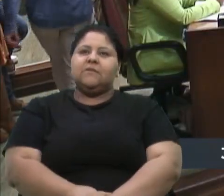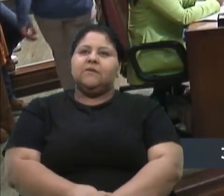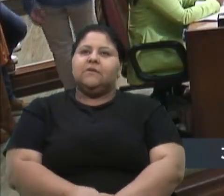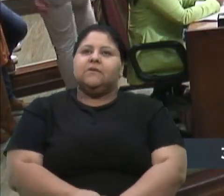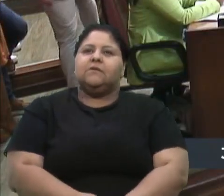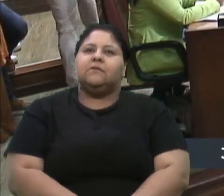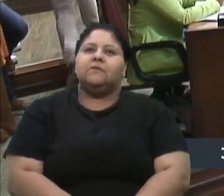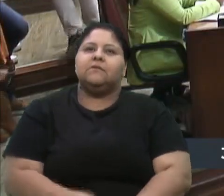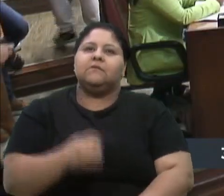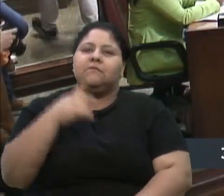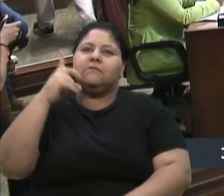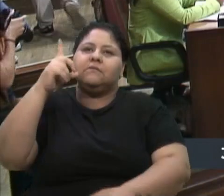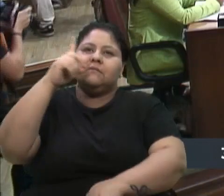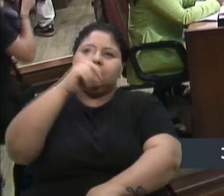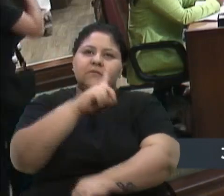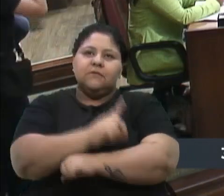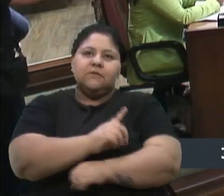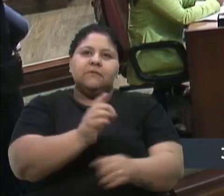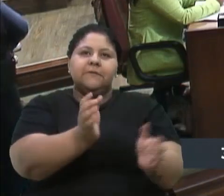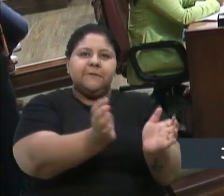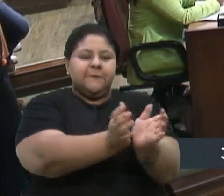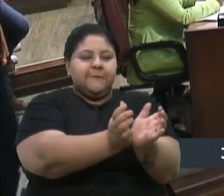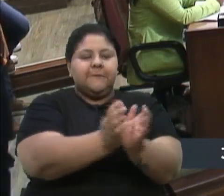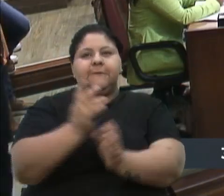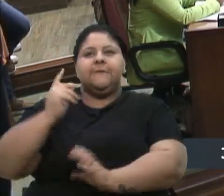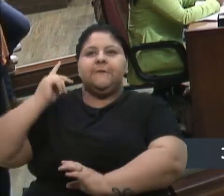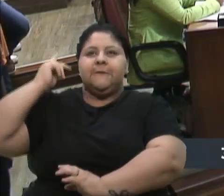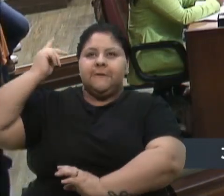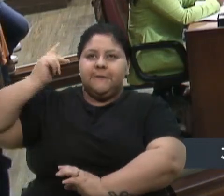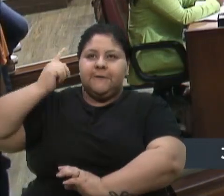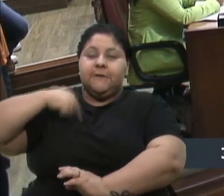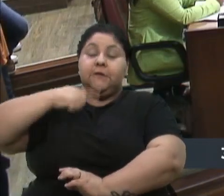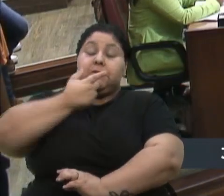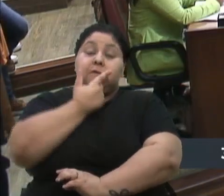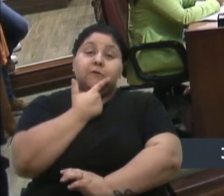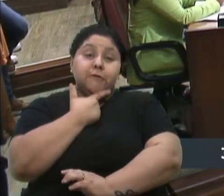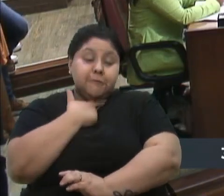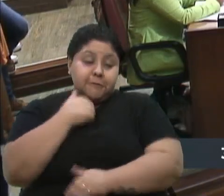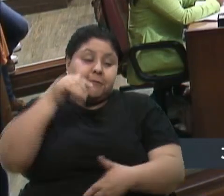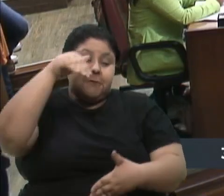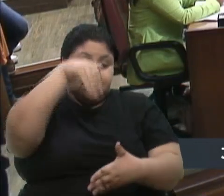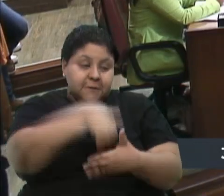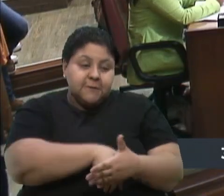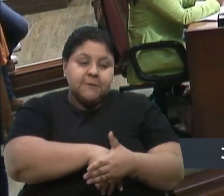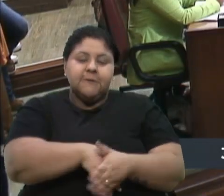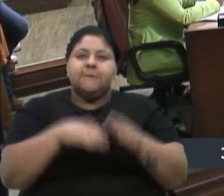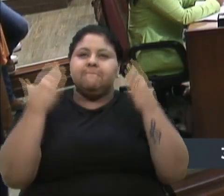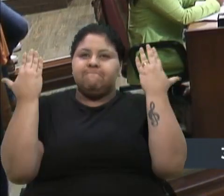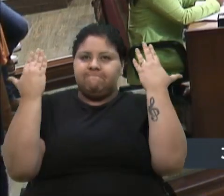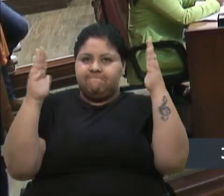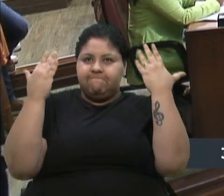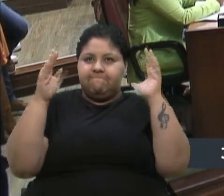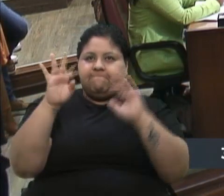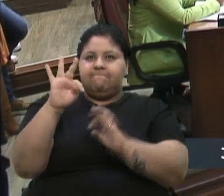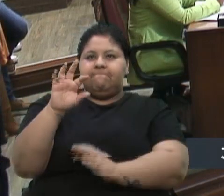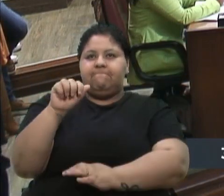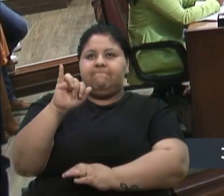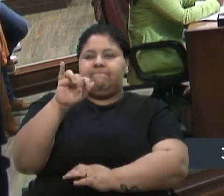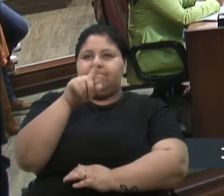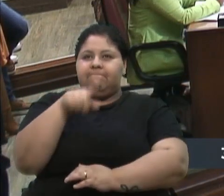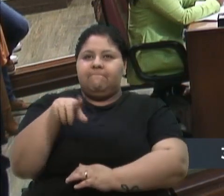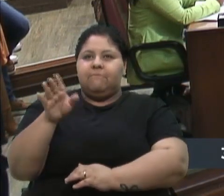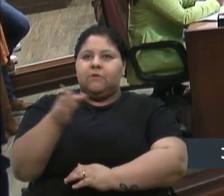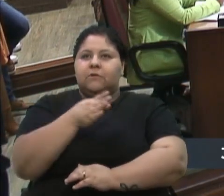Bom dia, senhor presidente, colegas vereadores. Eu gostaria de fazer um voto de congratulações para Thaís